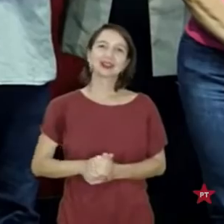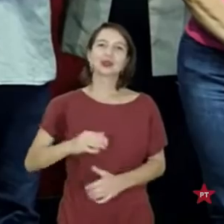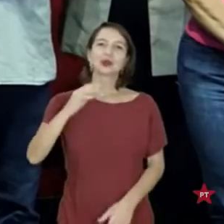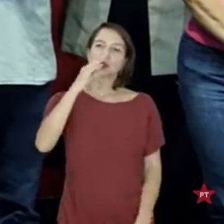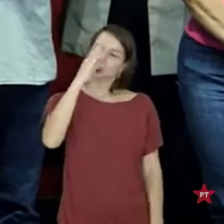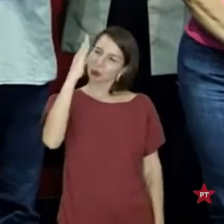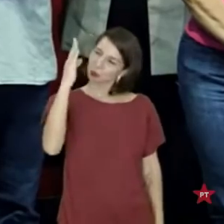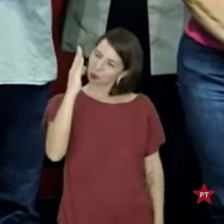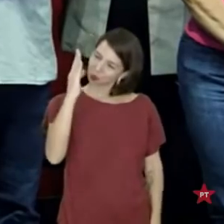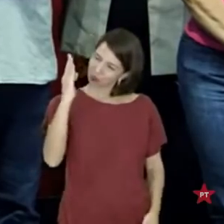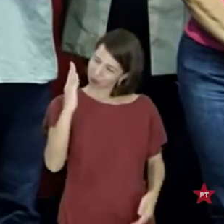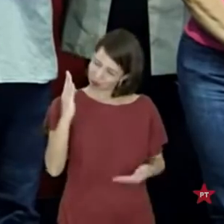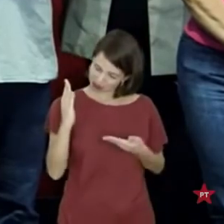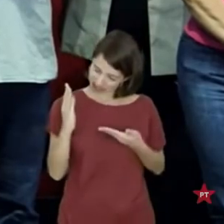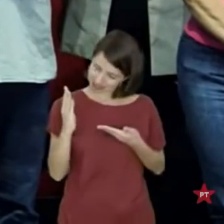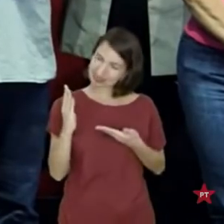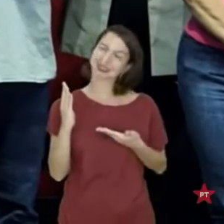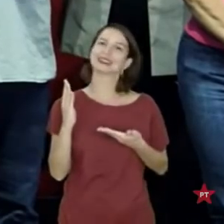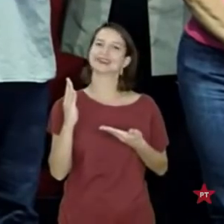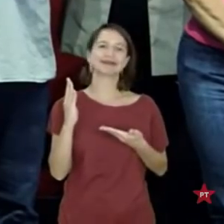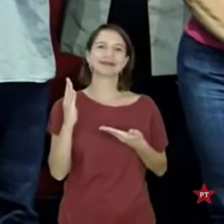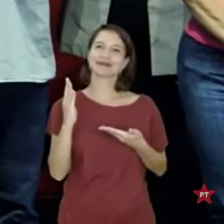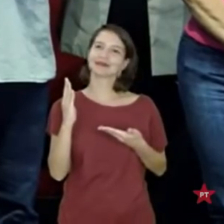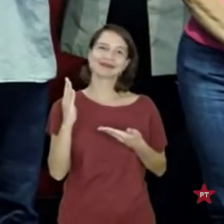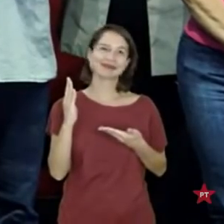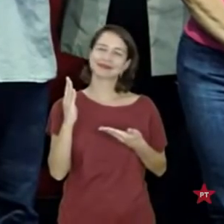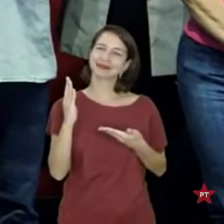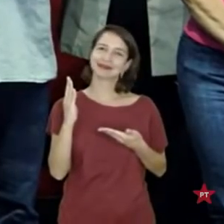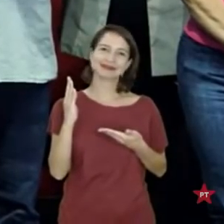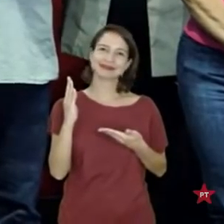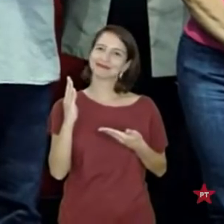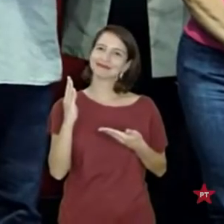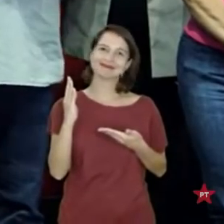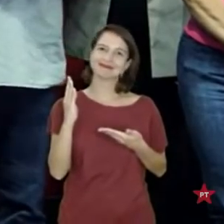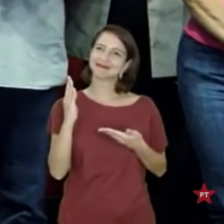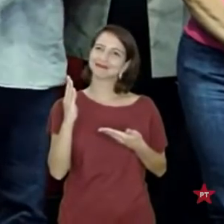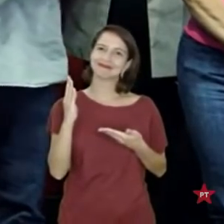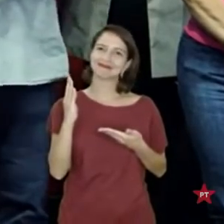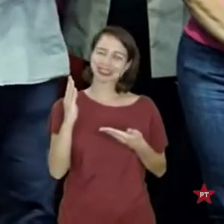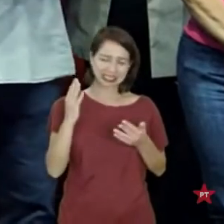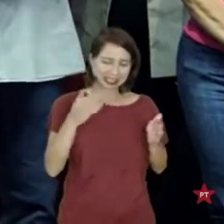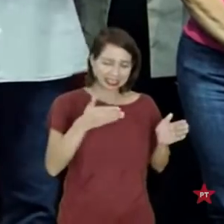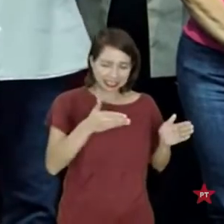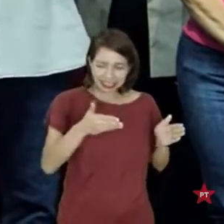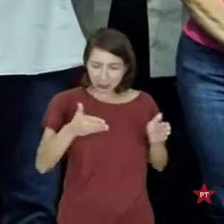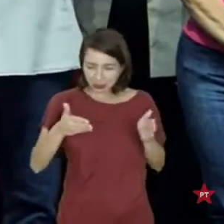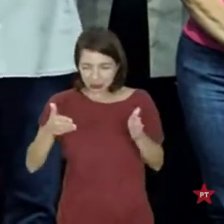não merece estar passando o que está passando.